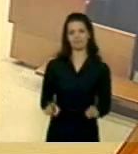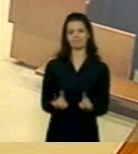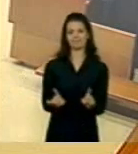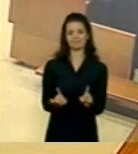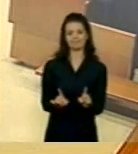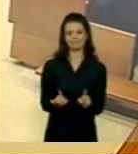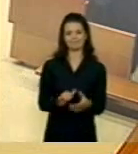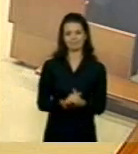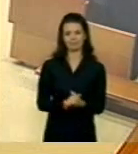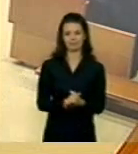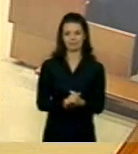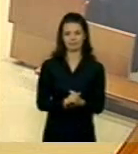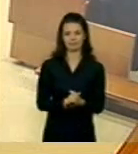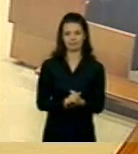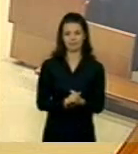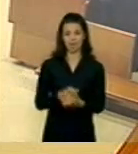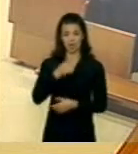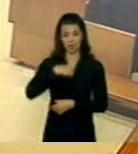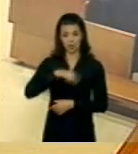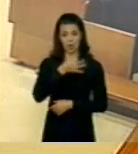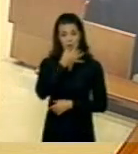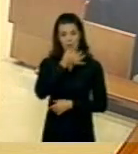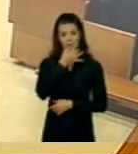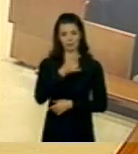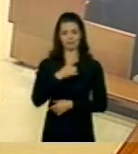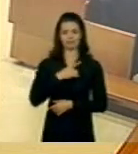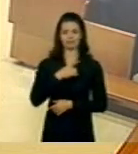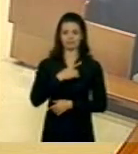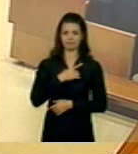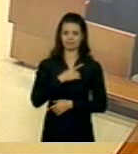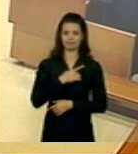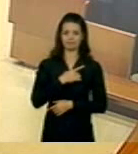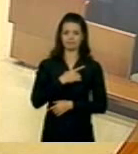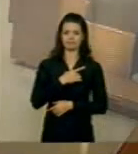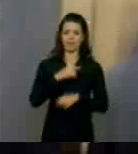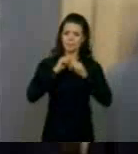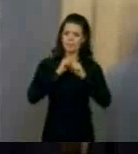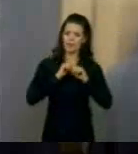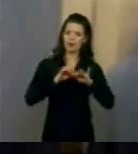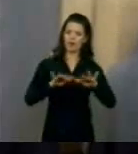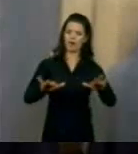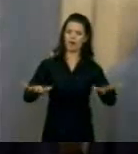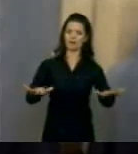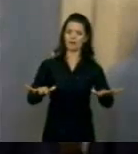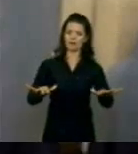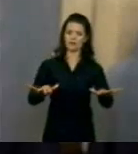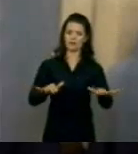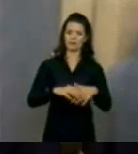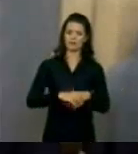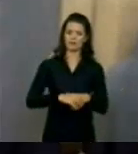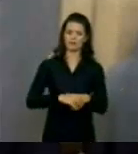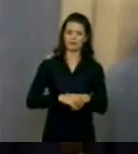Essa visão que entre nós, se me permite, foi difundida e defendida com